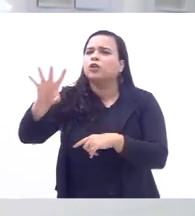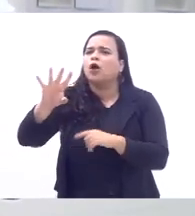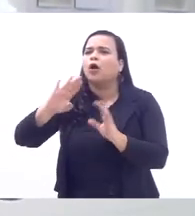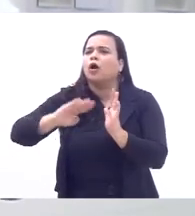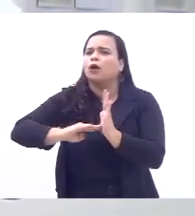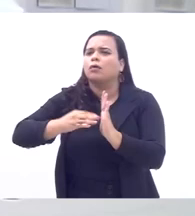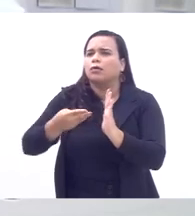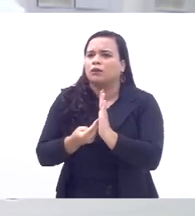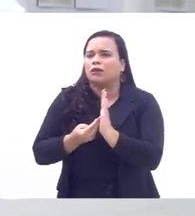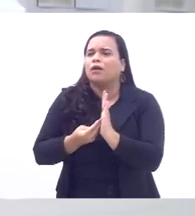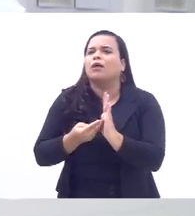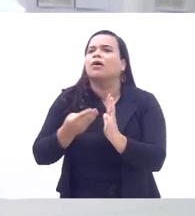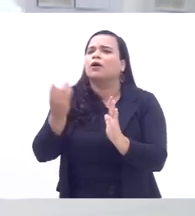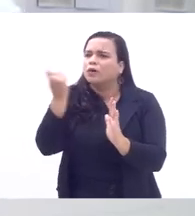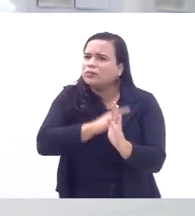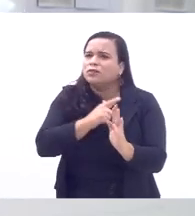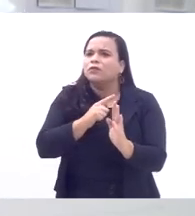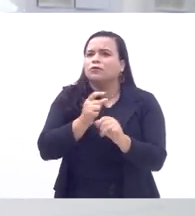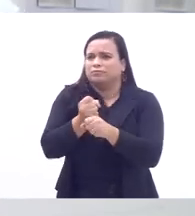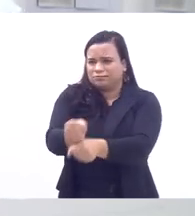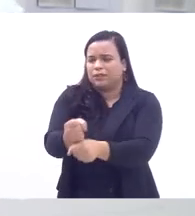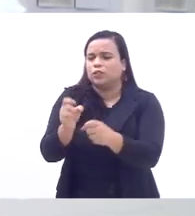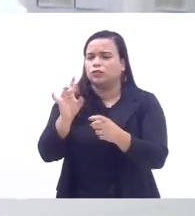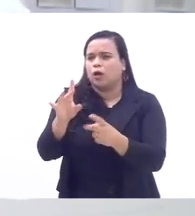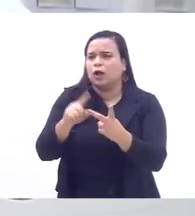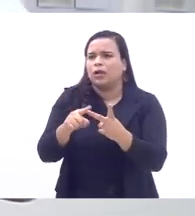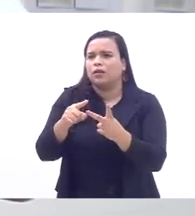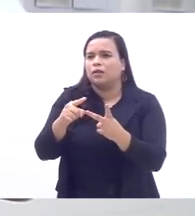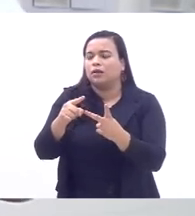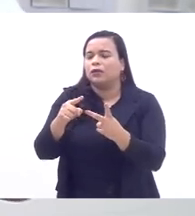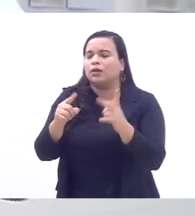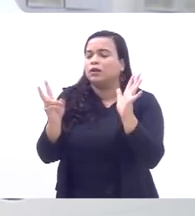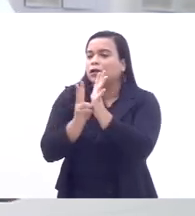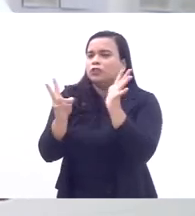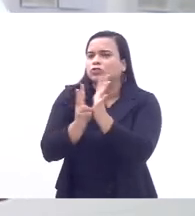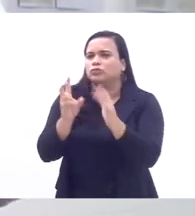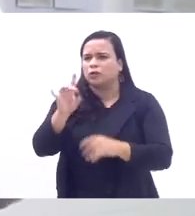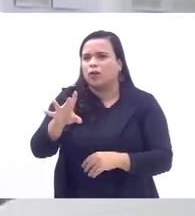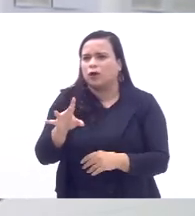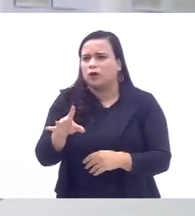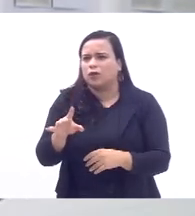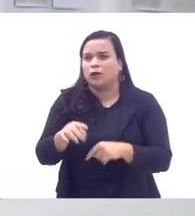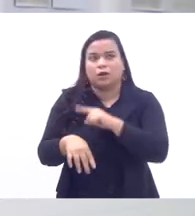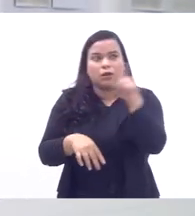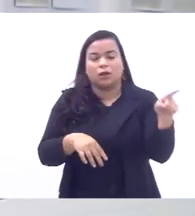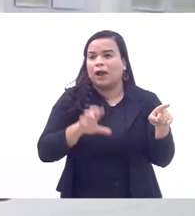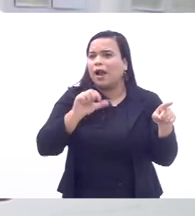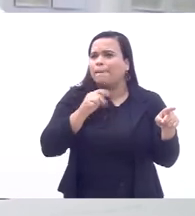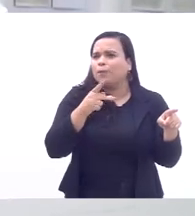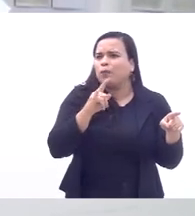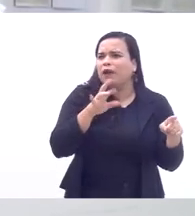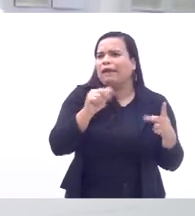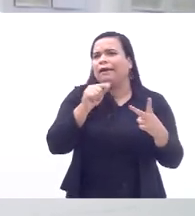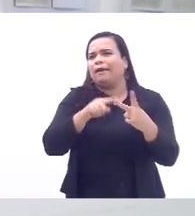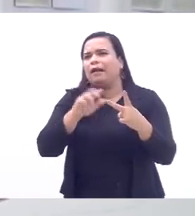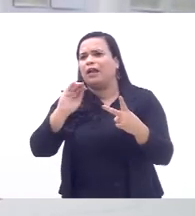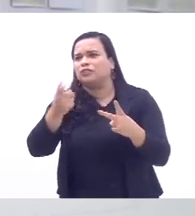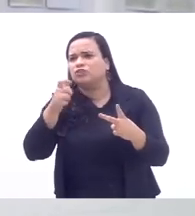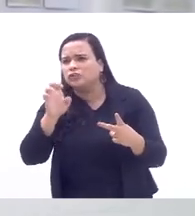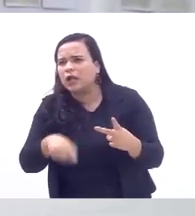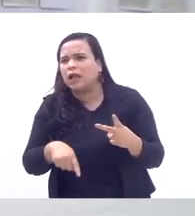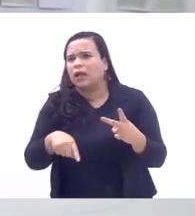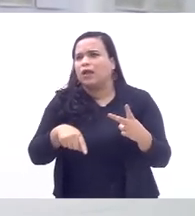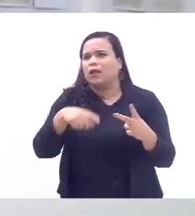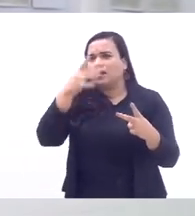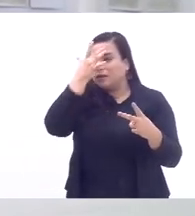índios foi? O povo de Axé não é povo tradicional? O povo de Capoeira não é povo tradicional? A baiana de Acarajé